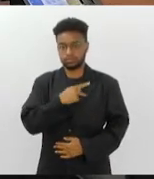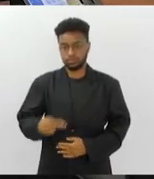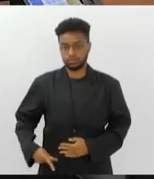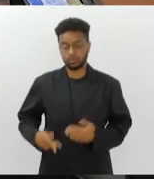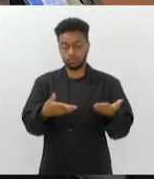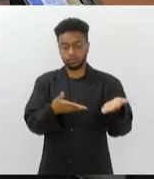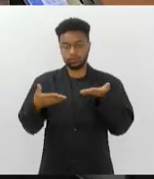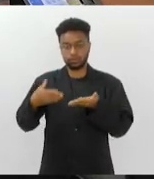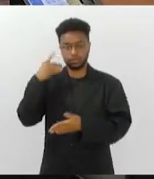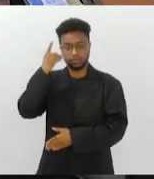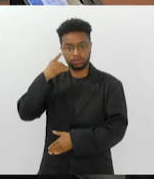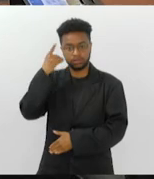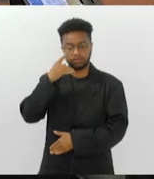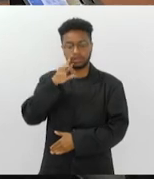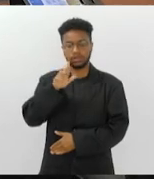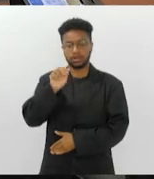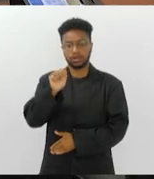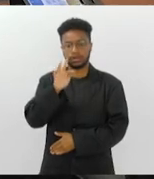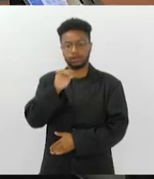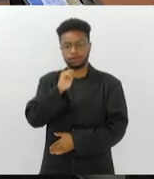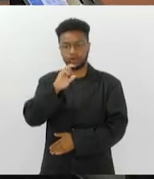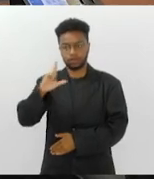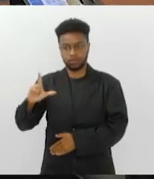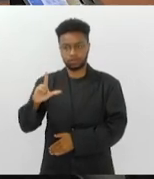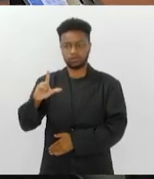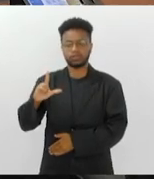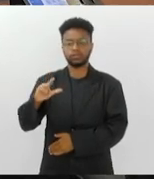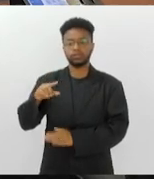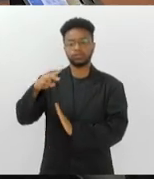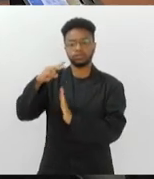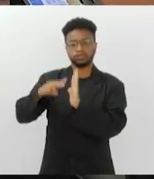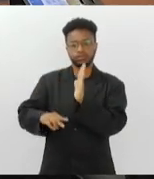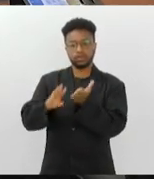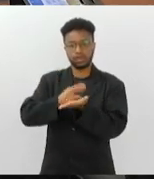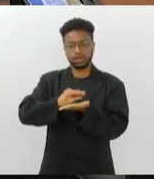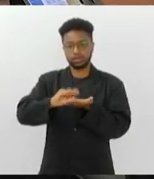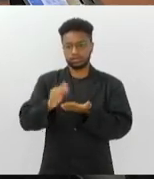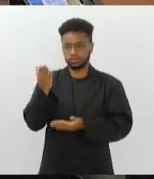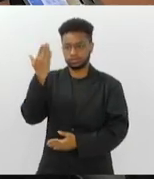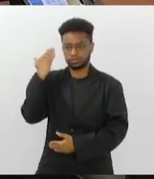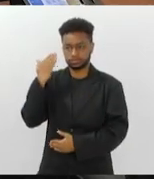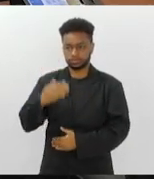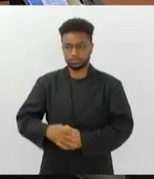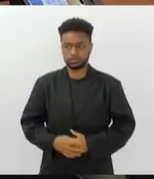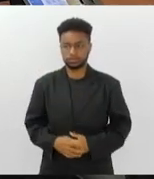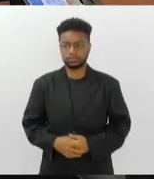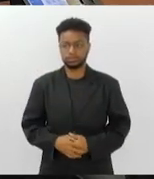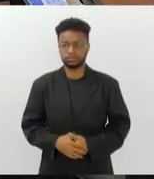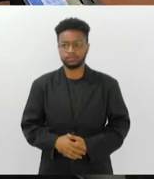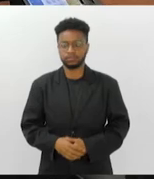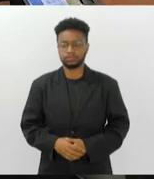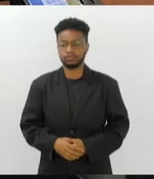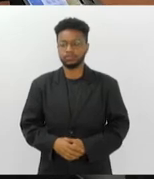convida o nobre deputado Rafael Nobre para fazer a leitura da ata da sessão anterior.